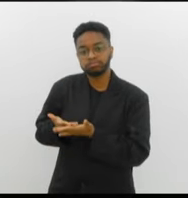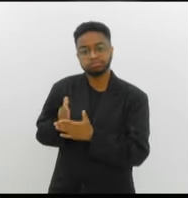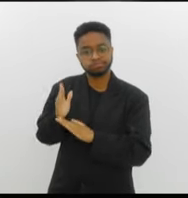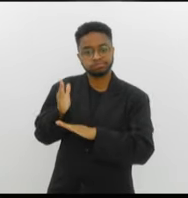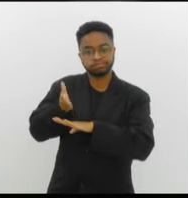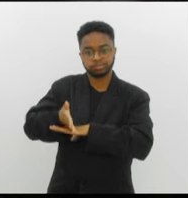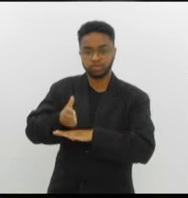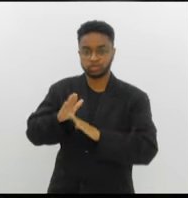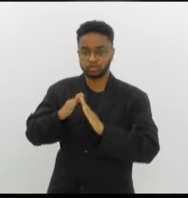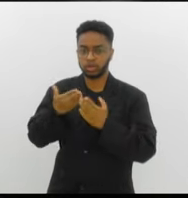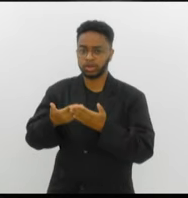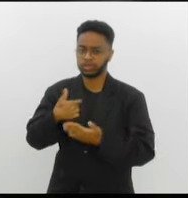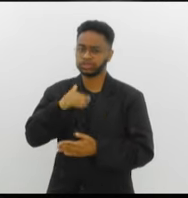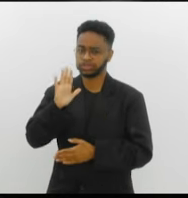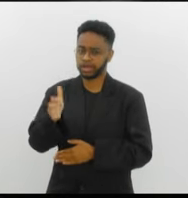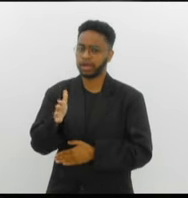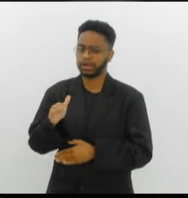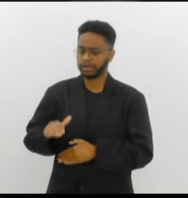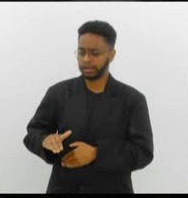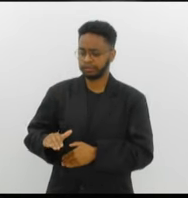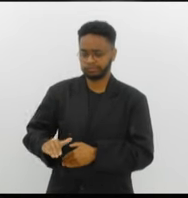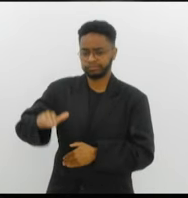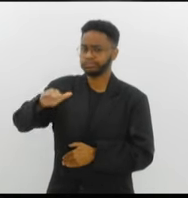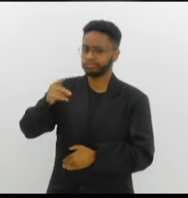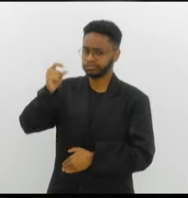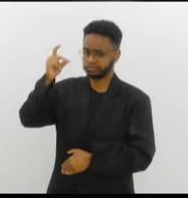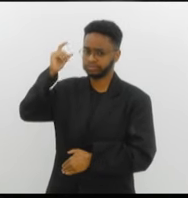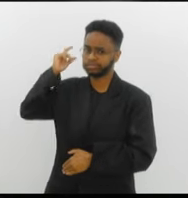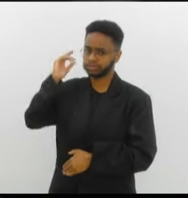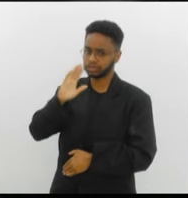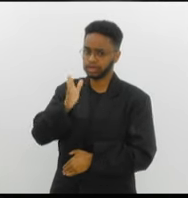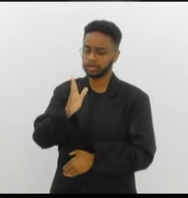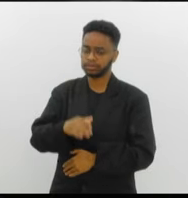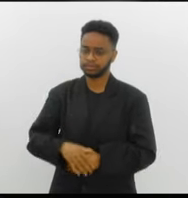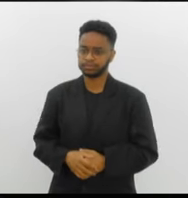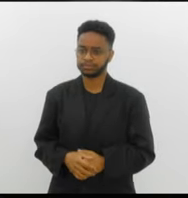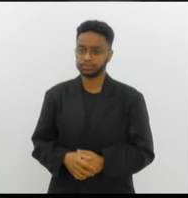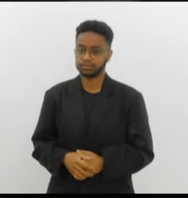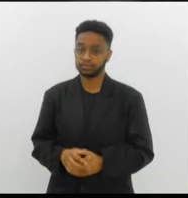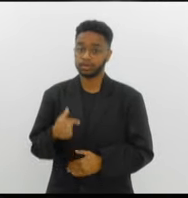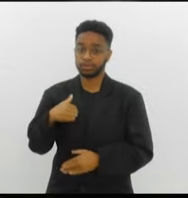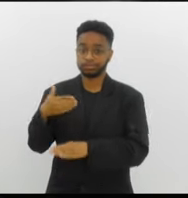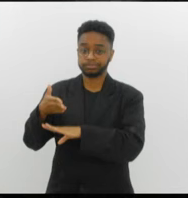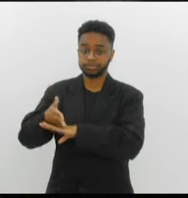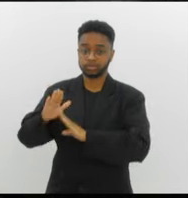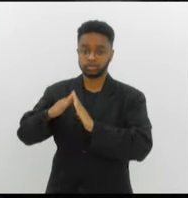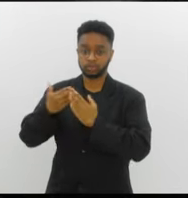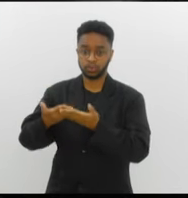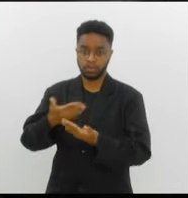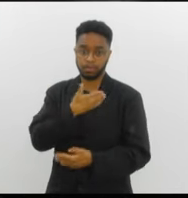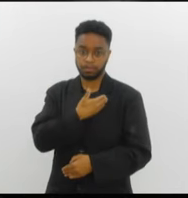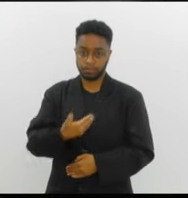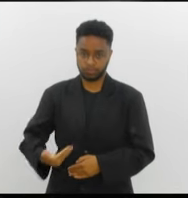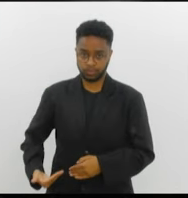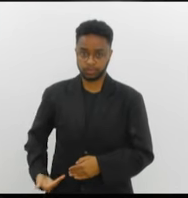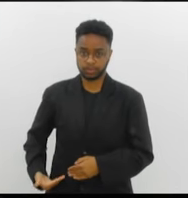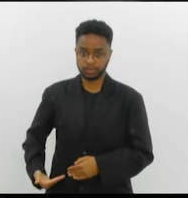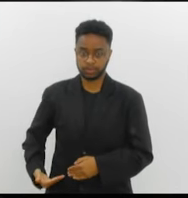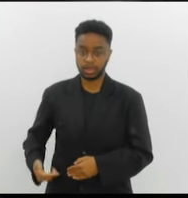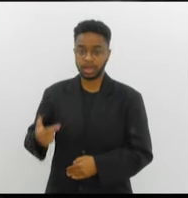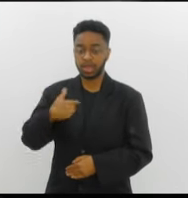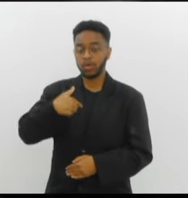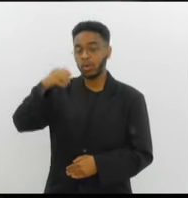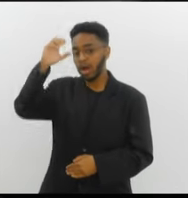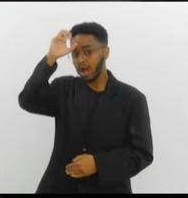já deixei de ser menino há muitos e muitos anos, que estava lá na escola pública, eu